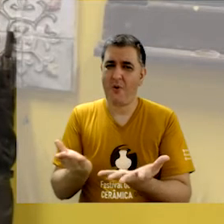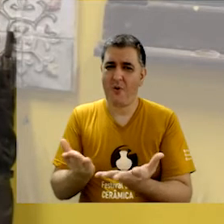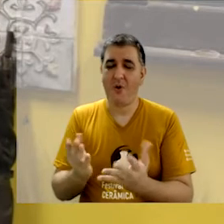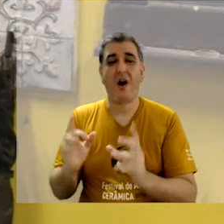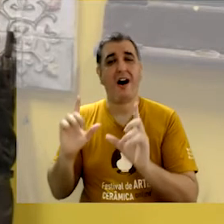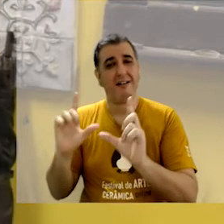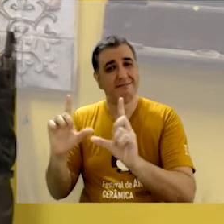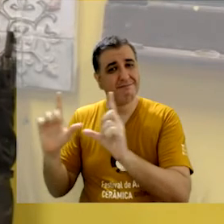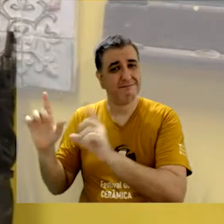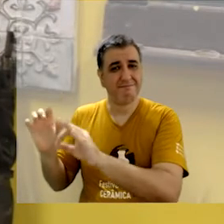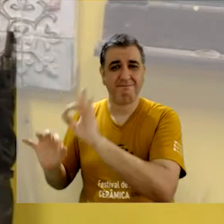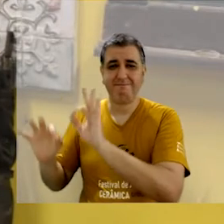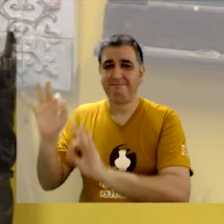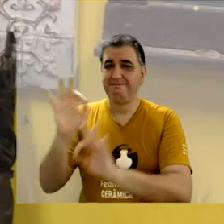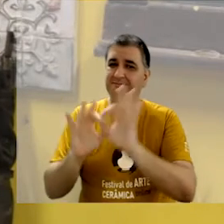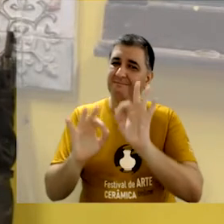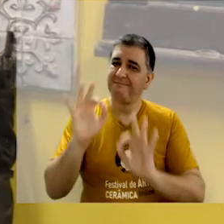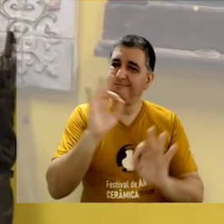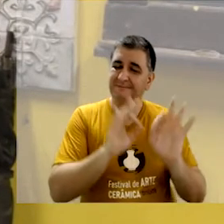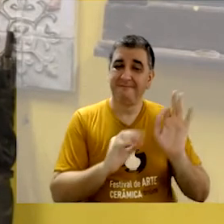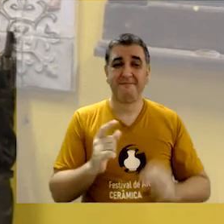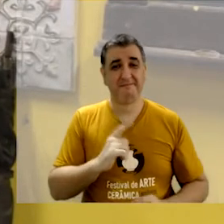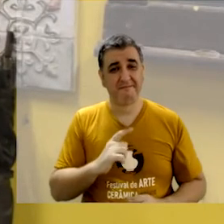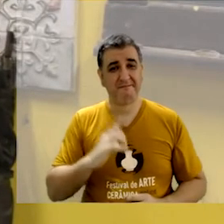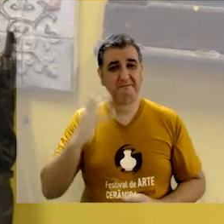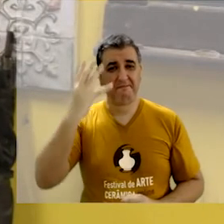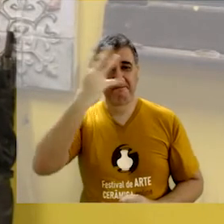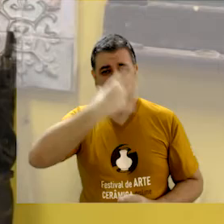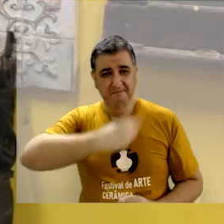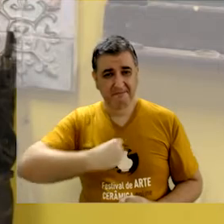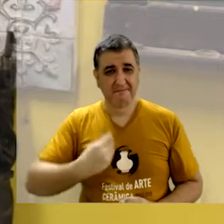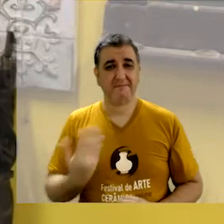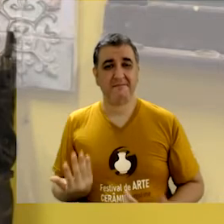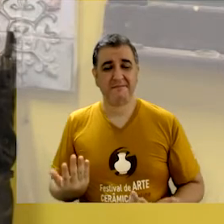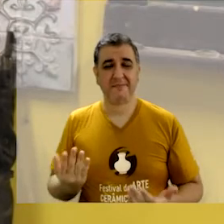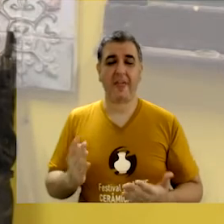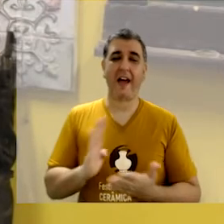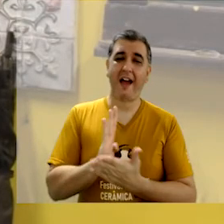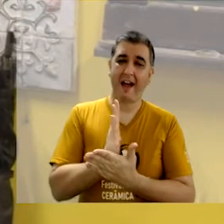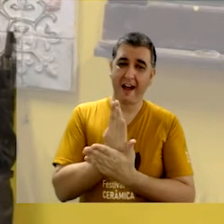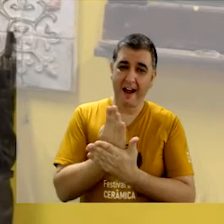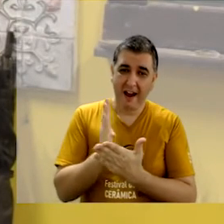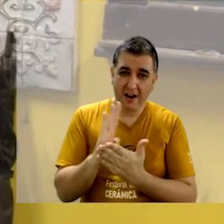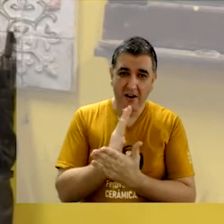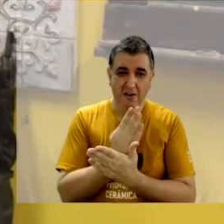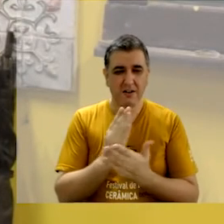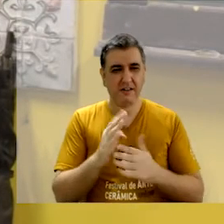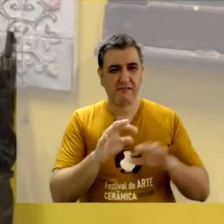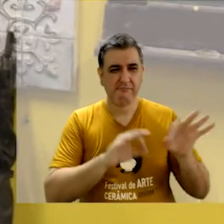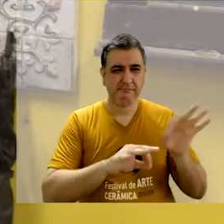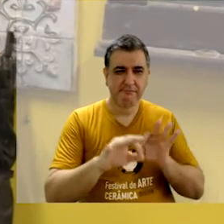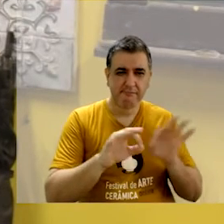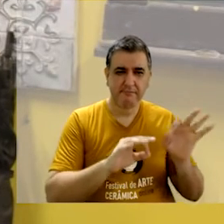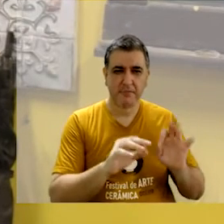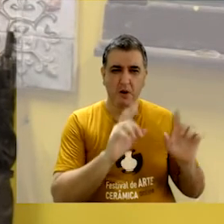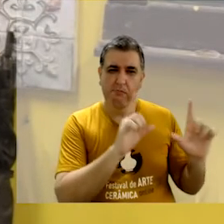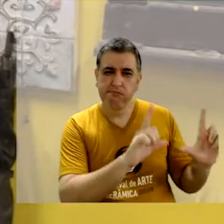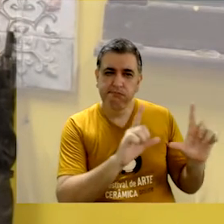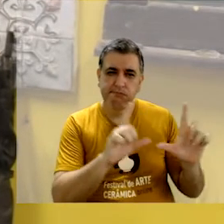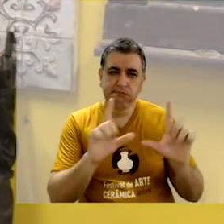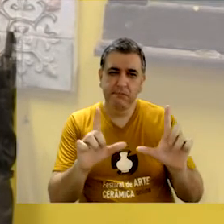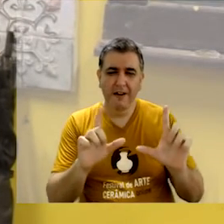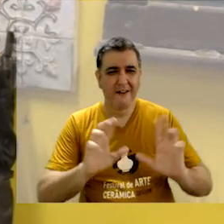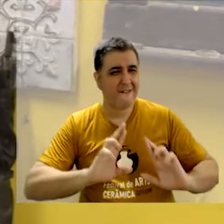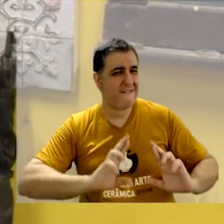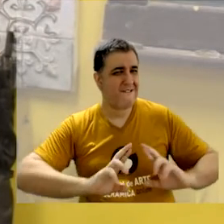do Brasil que recebeu azulejos e do Brasil que fez a sua resposta aos azulejos. Assim como da maneira de